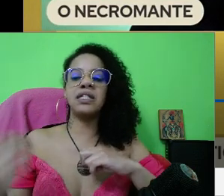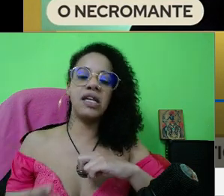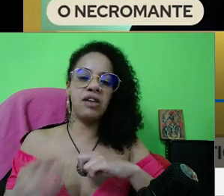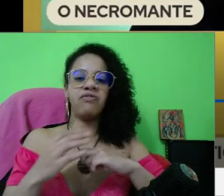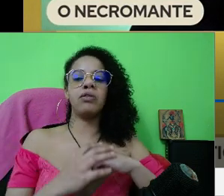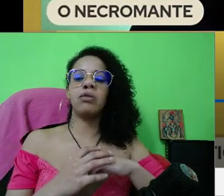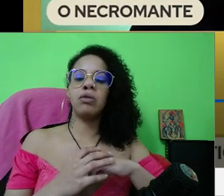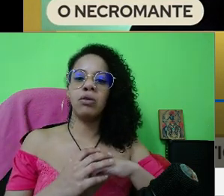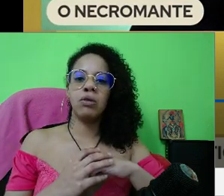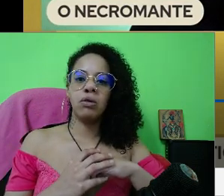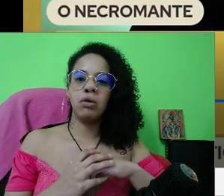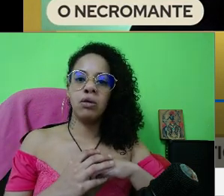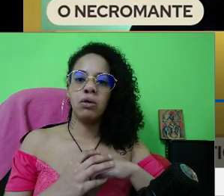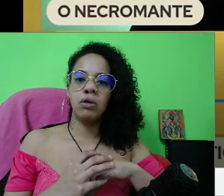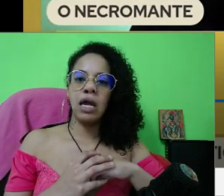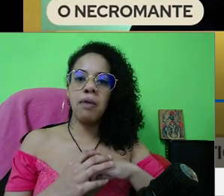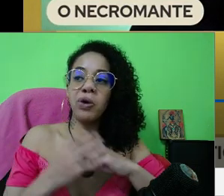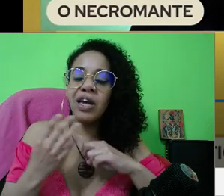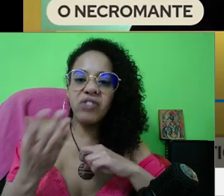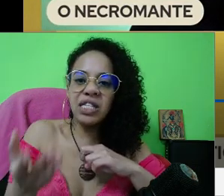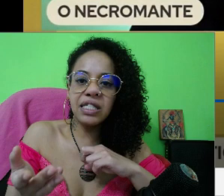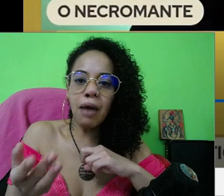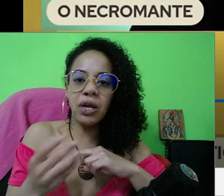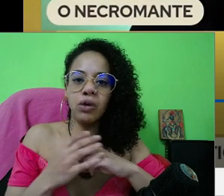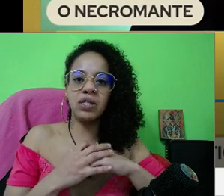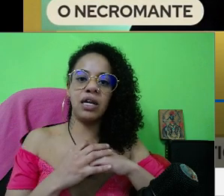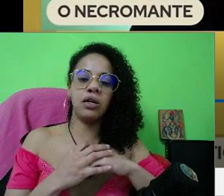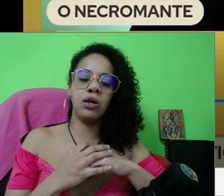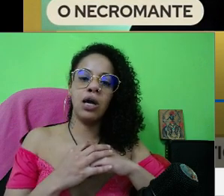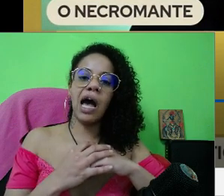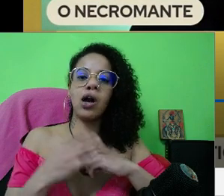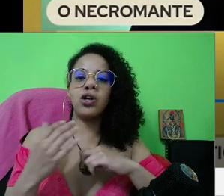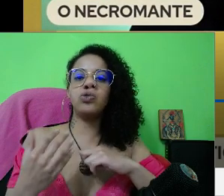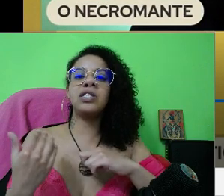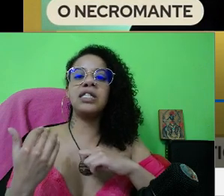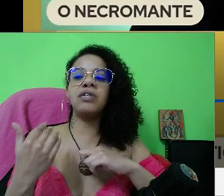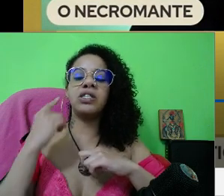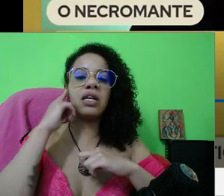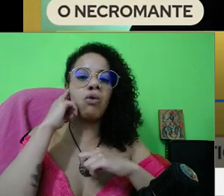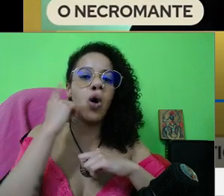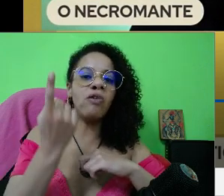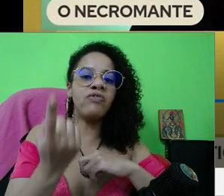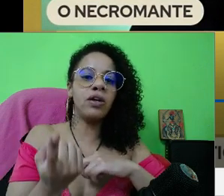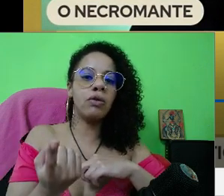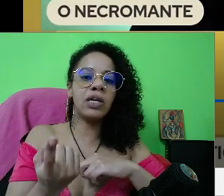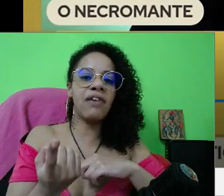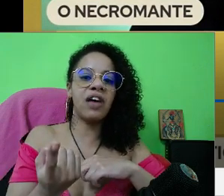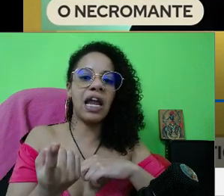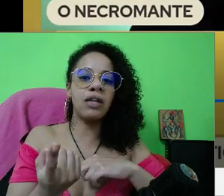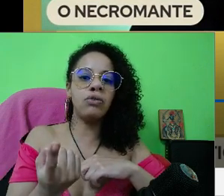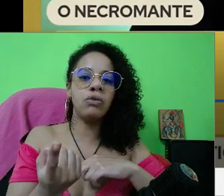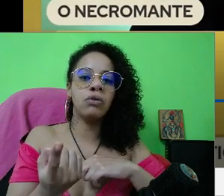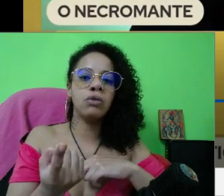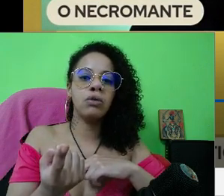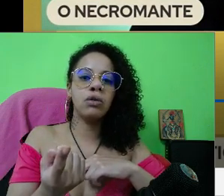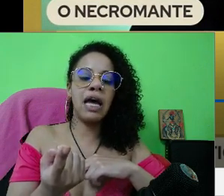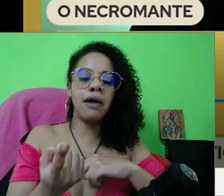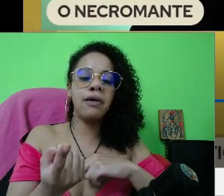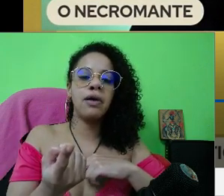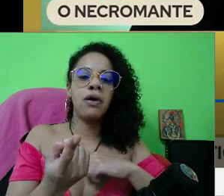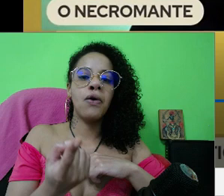o que é Passe Livre porque você sabe que eu sei agora eu não sei se você não ouve o que é falado